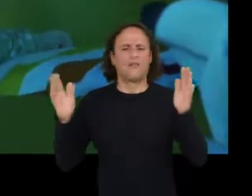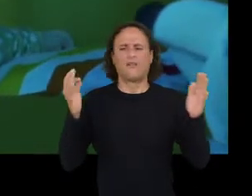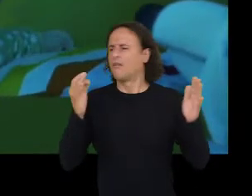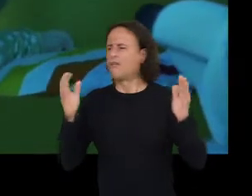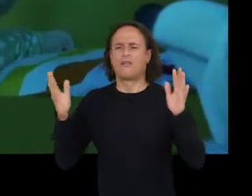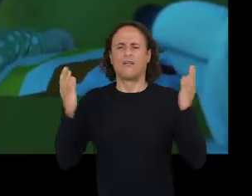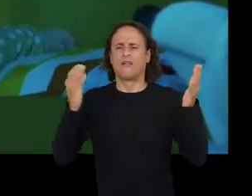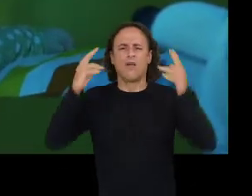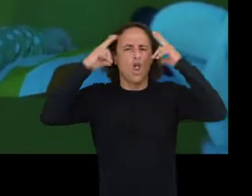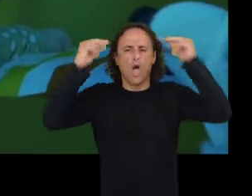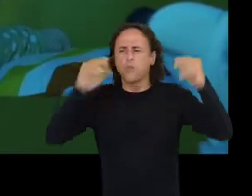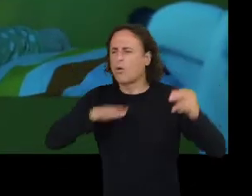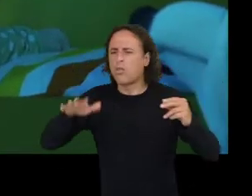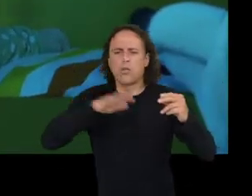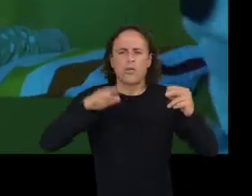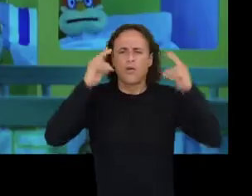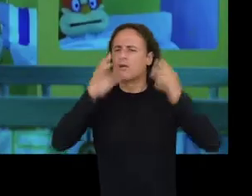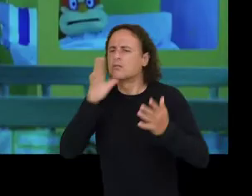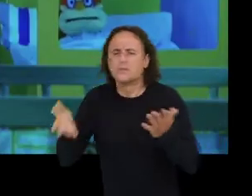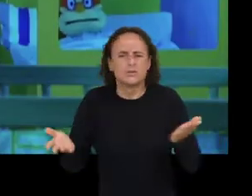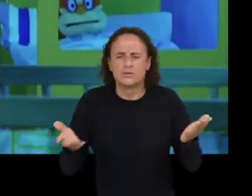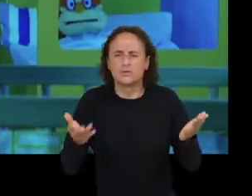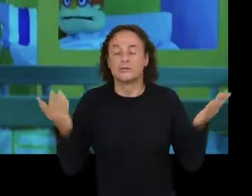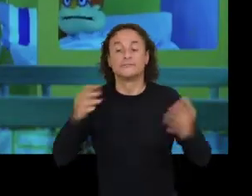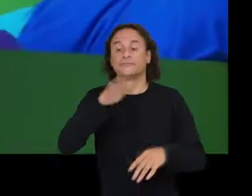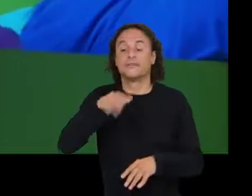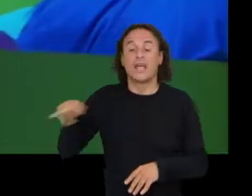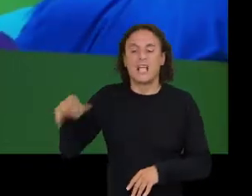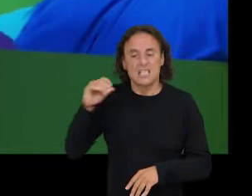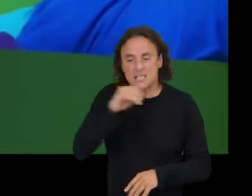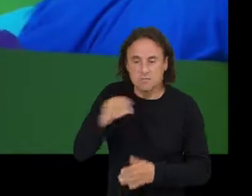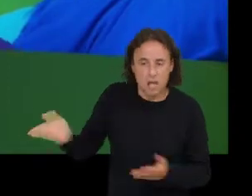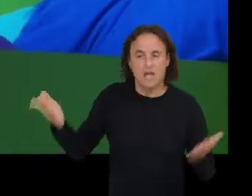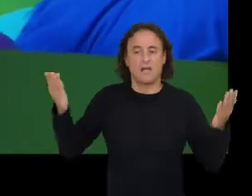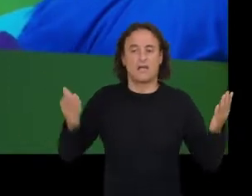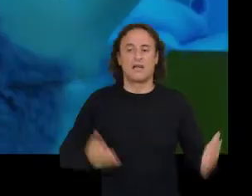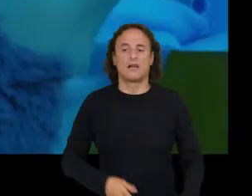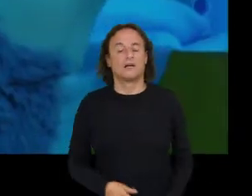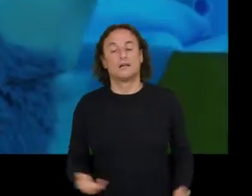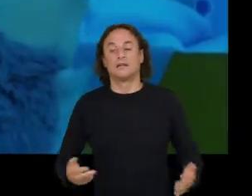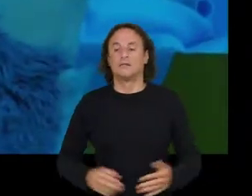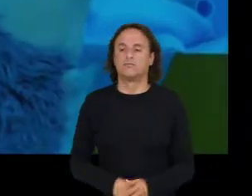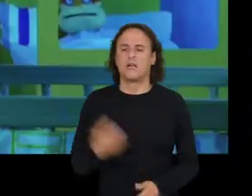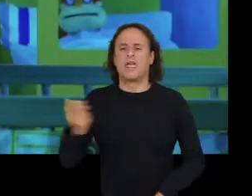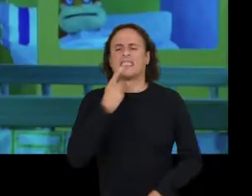Ei, que pasa? Onde hai un lobo? É Chispa.